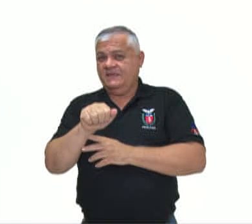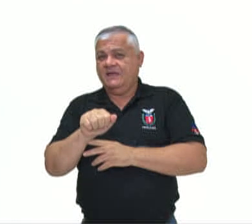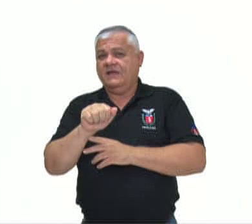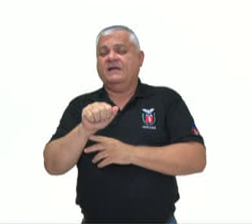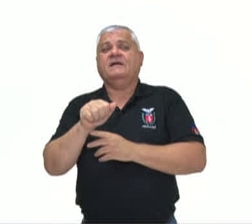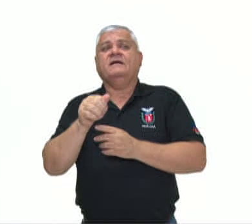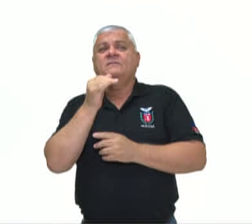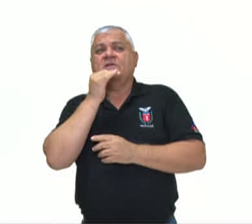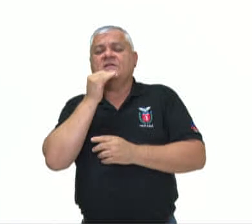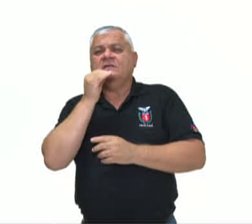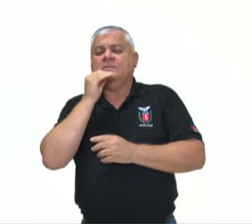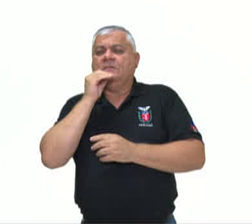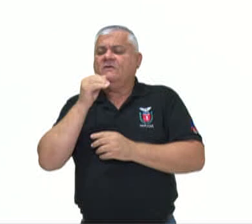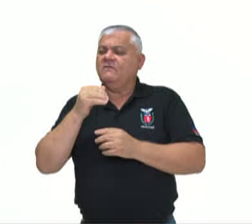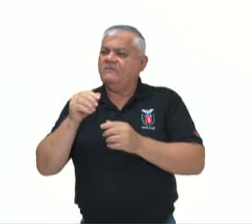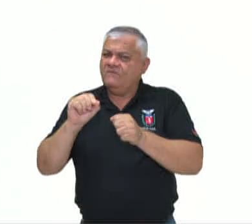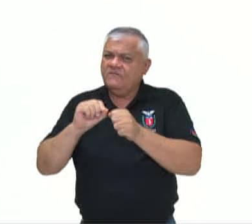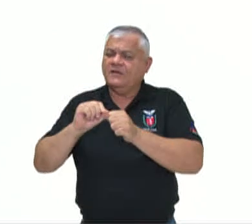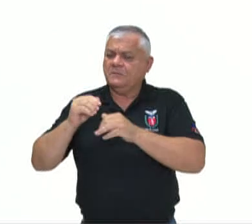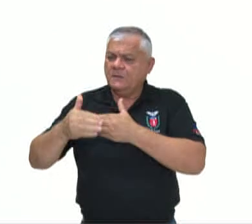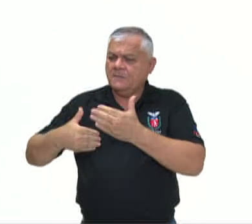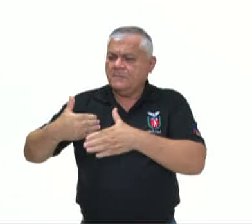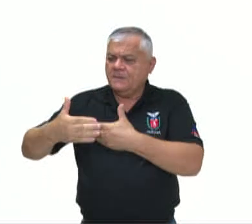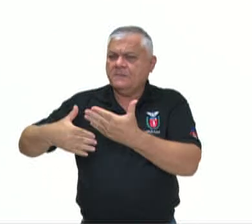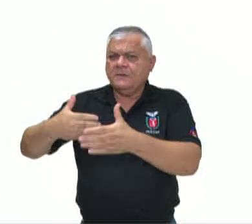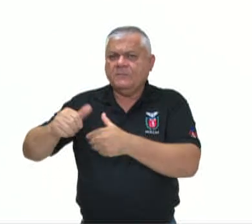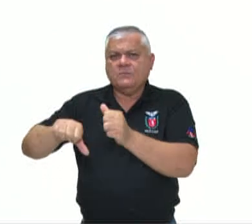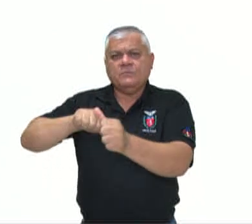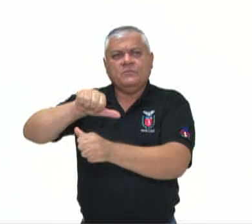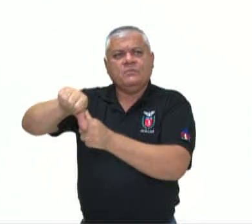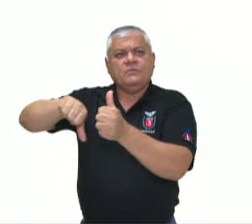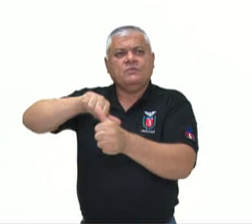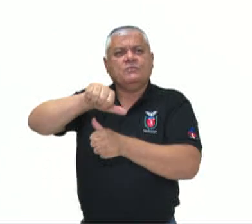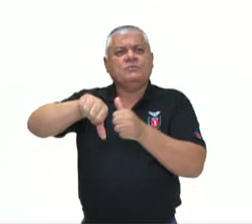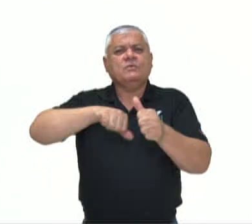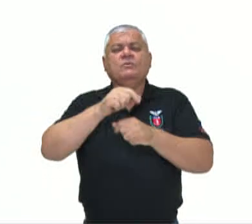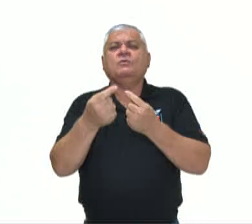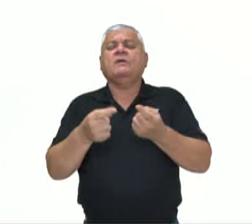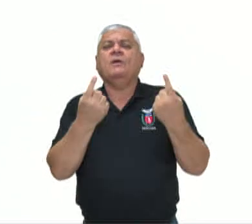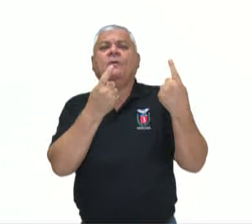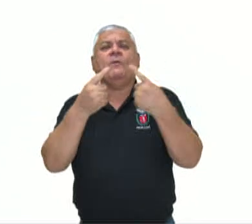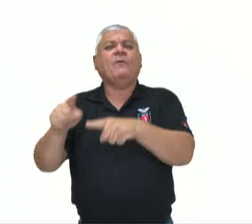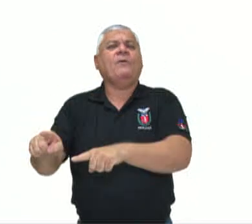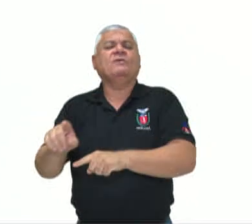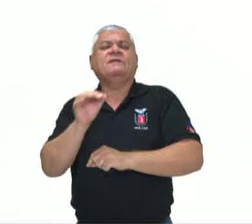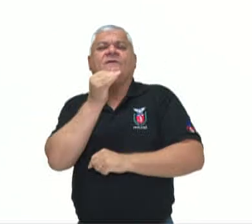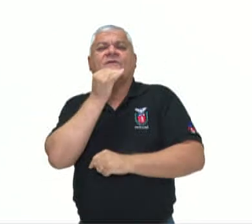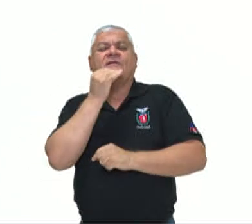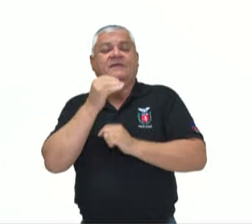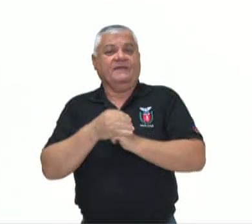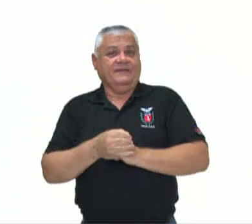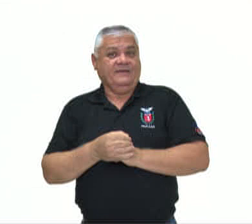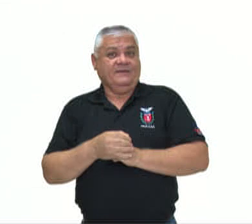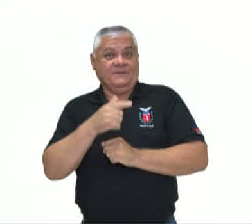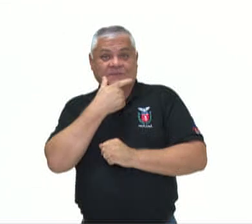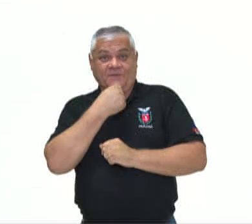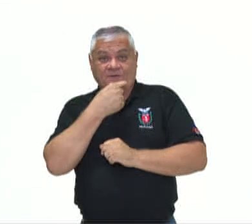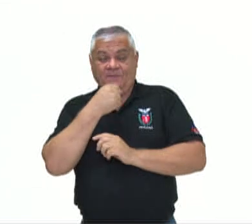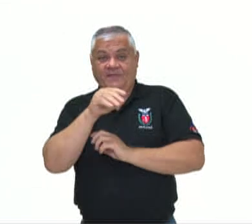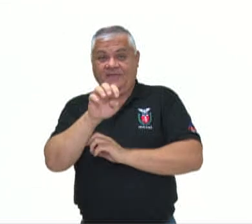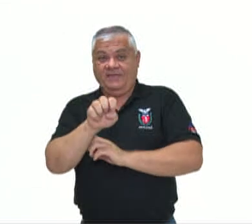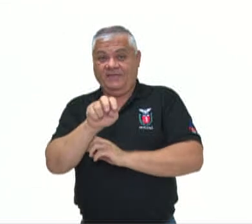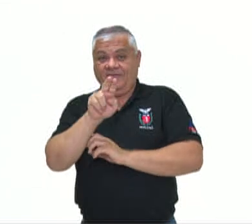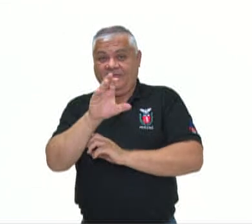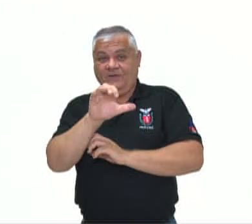desenvolvidos outros modelos de geometria que partiam de axiomas que contradiziam os clássicos de Euclides. Surgiram,